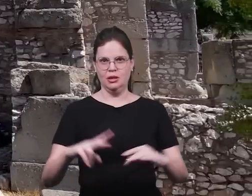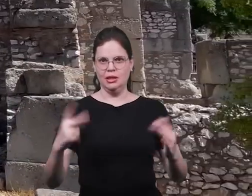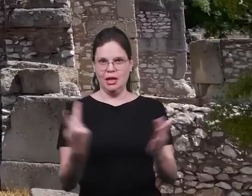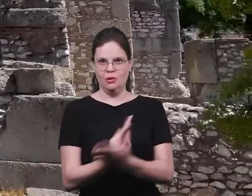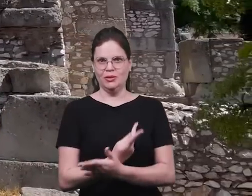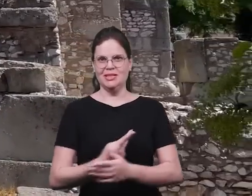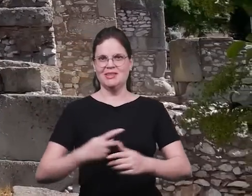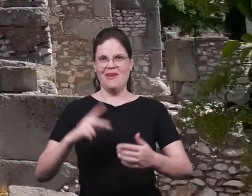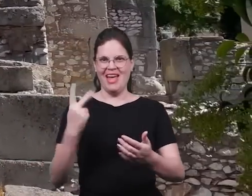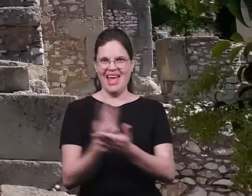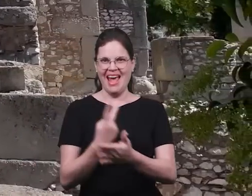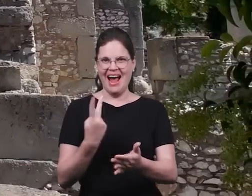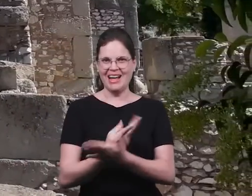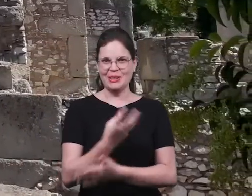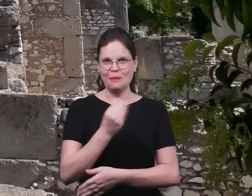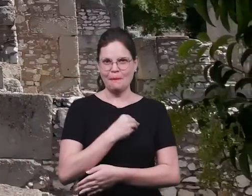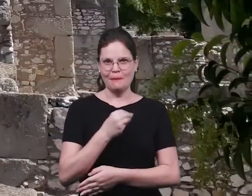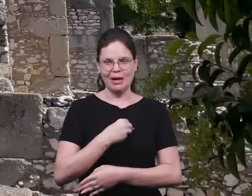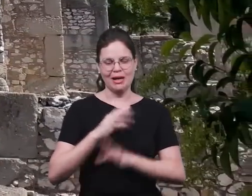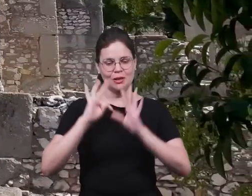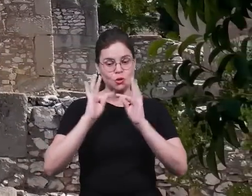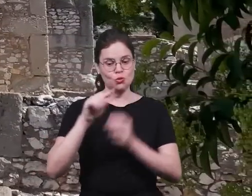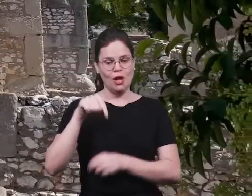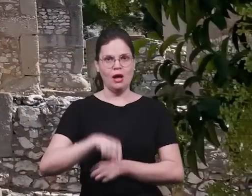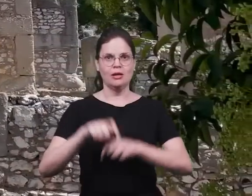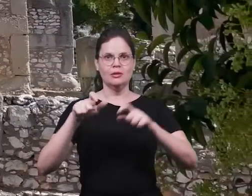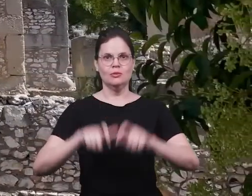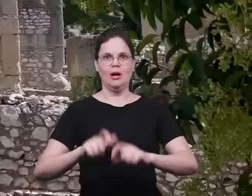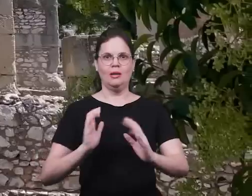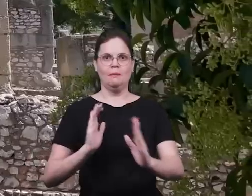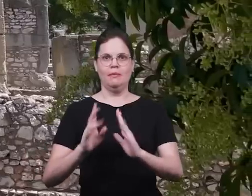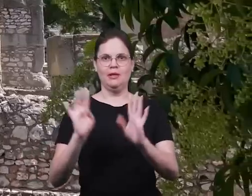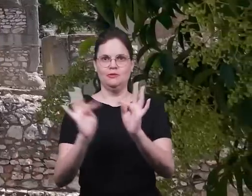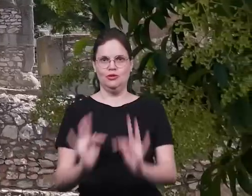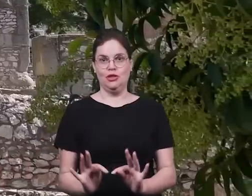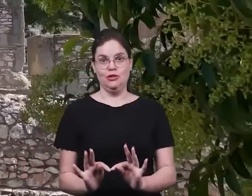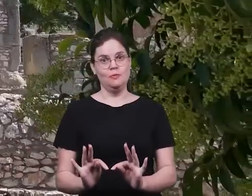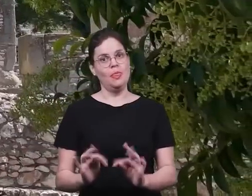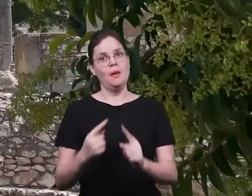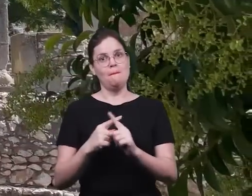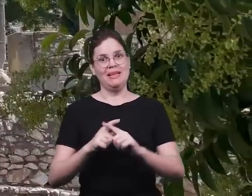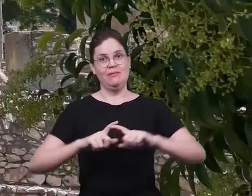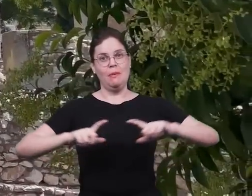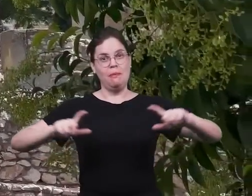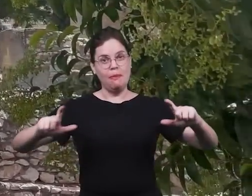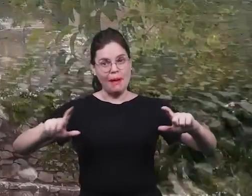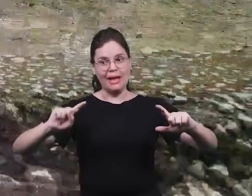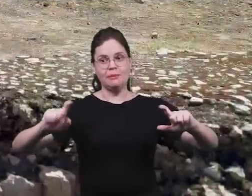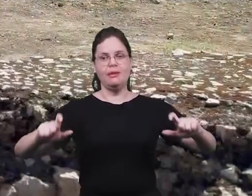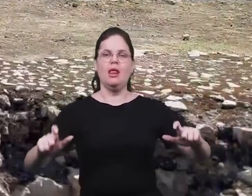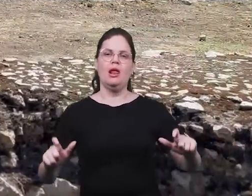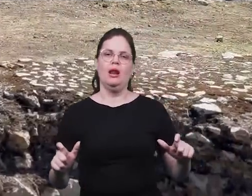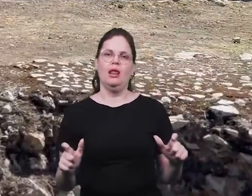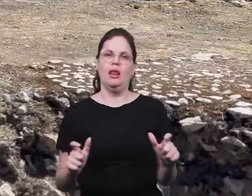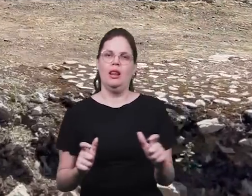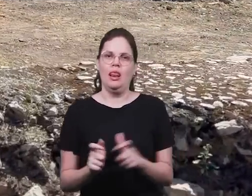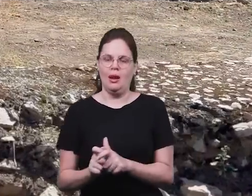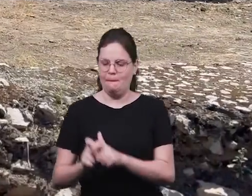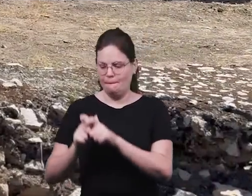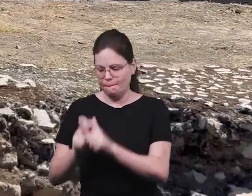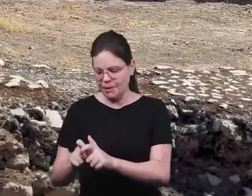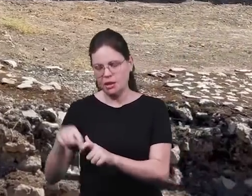lá, mas ficou alguma coisa certa. E o certo ficou com um pequeno grupo. E aí veio a